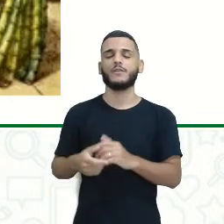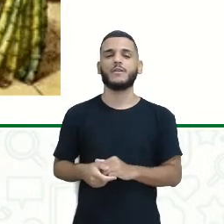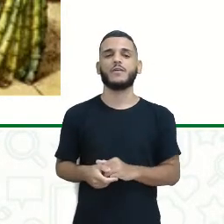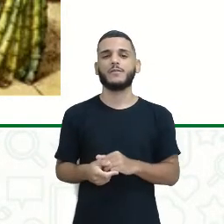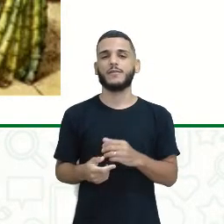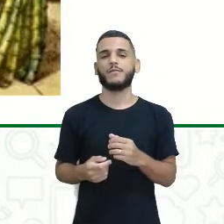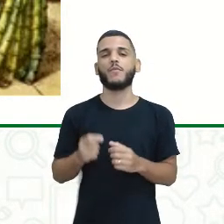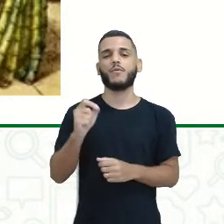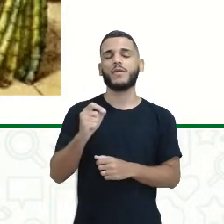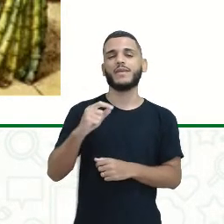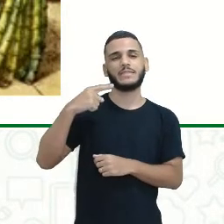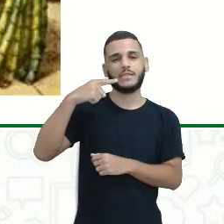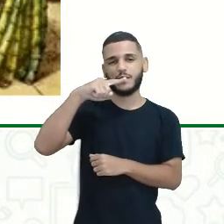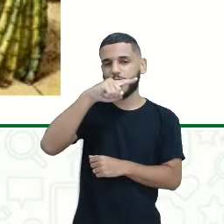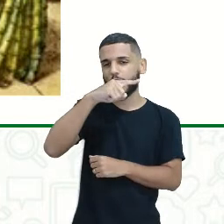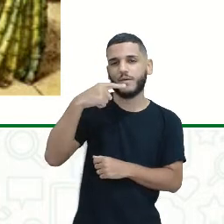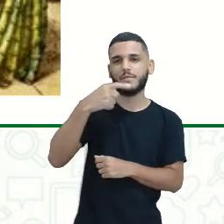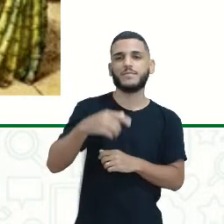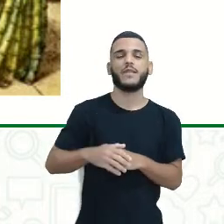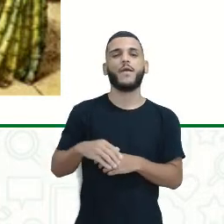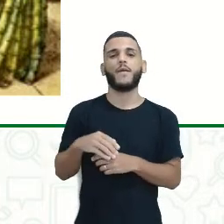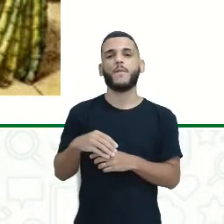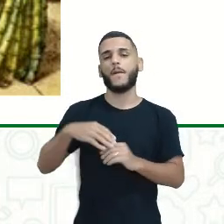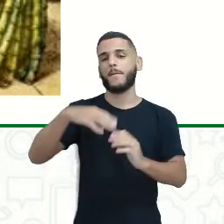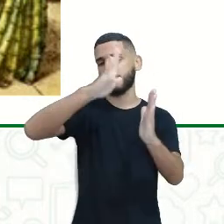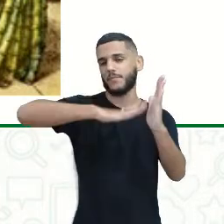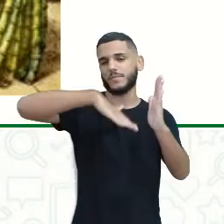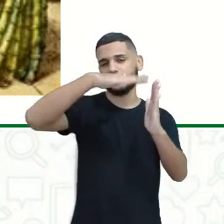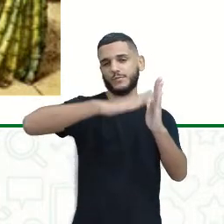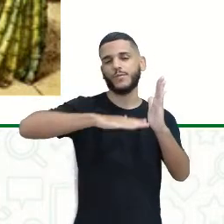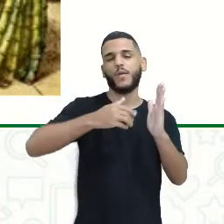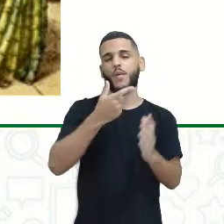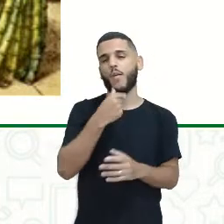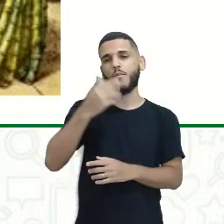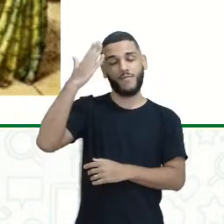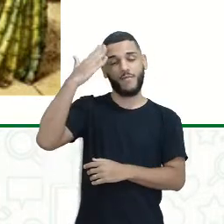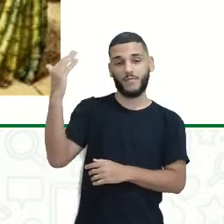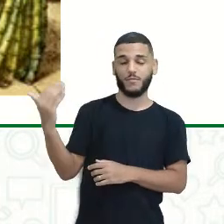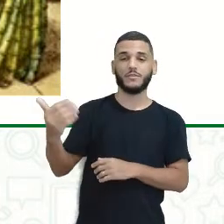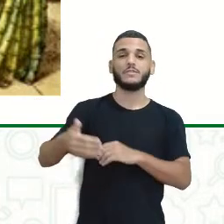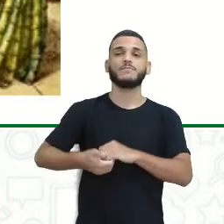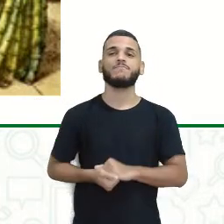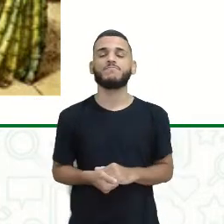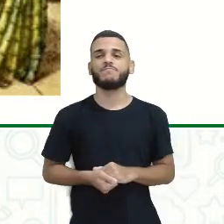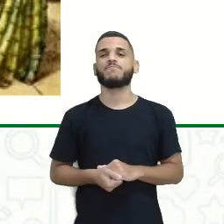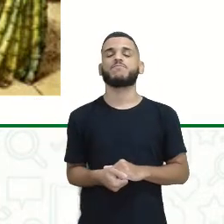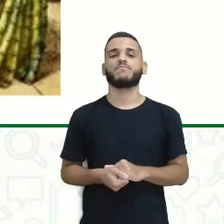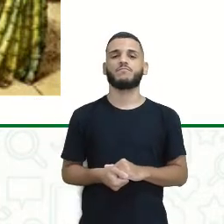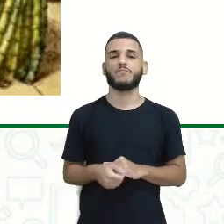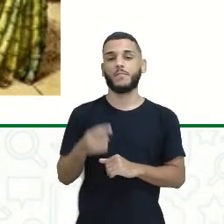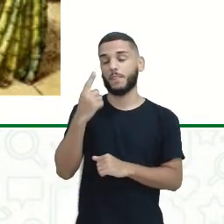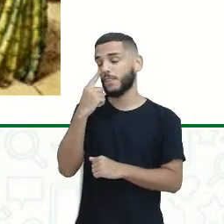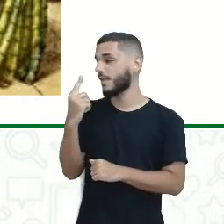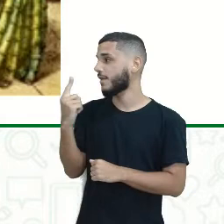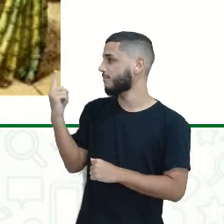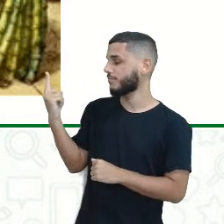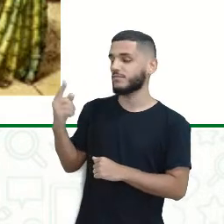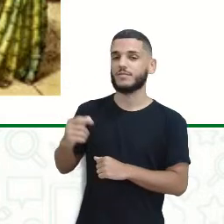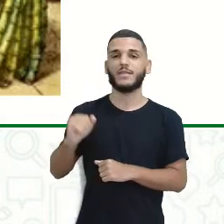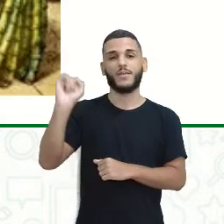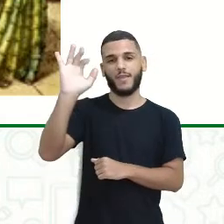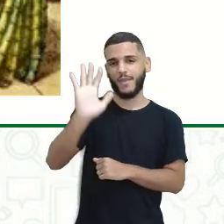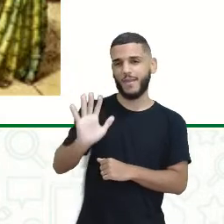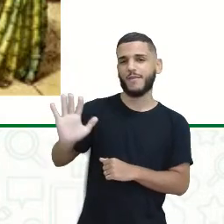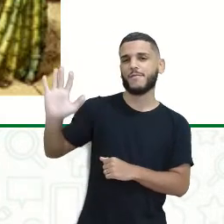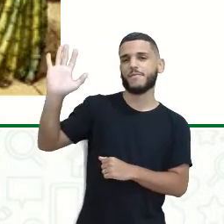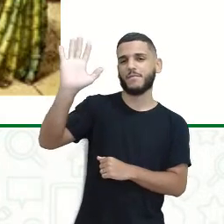É uma pintura do artista, né, Jean-Baptiste Debré. Então vejam, aqui a gente tem uma imagem daquilo